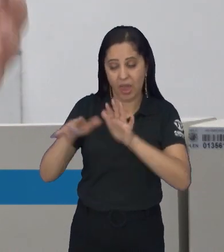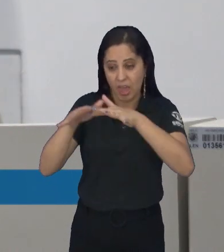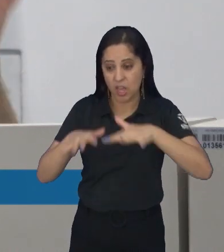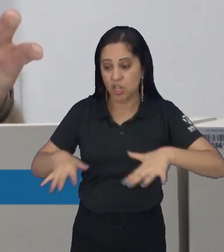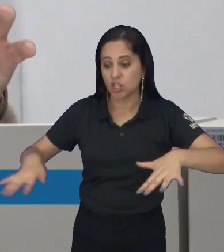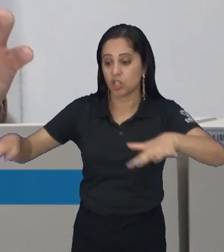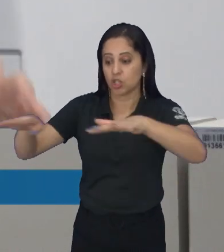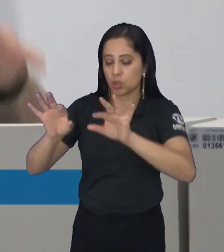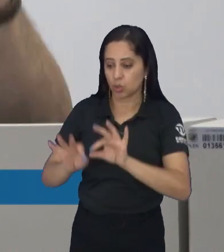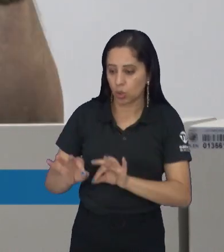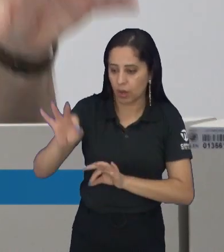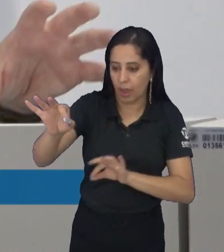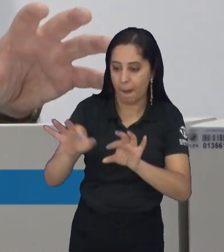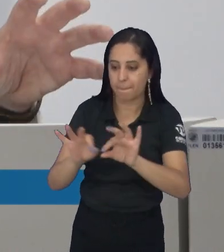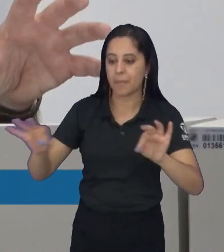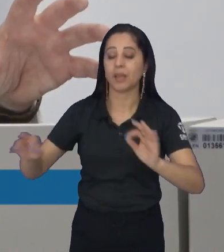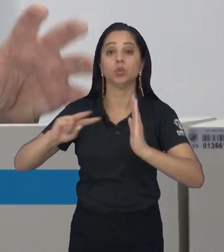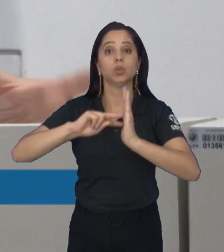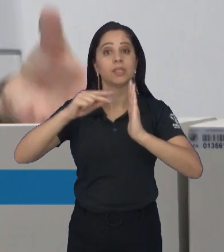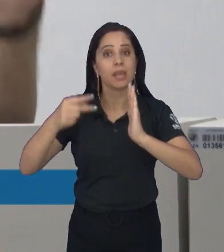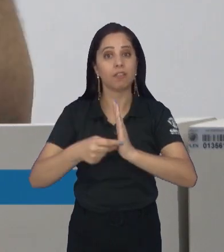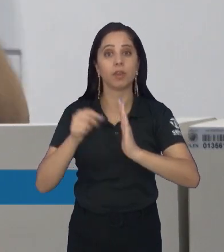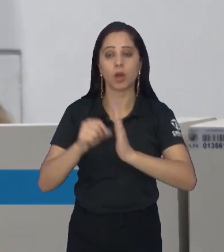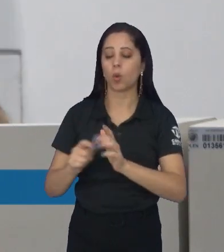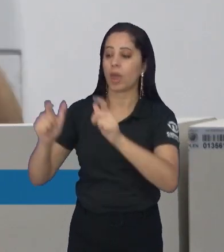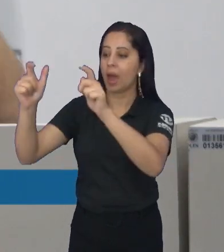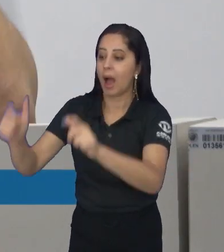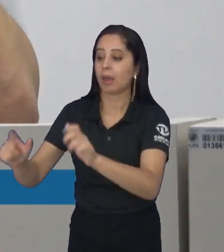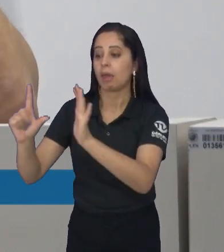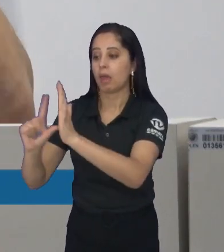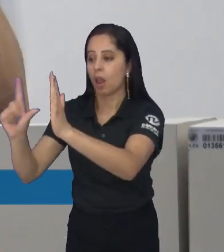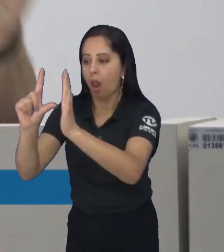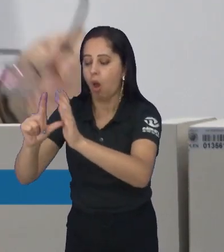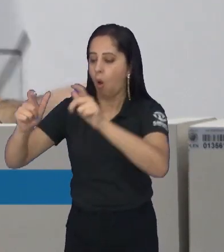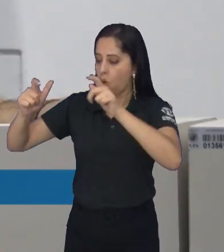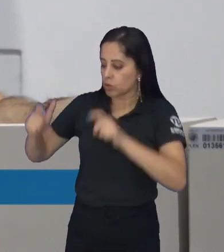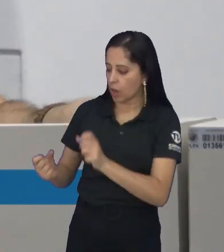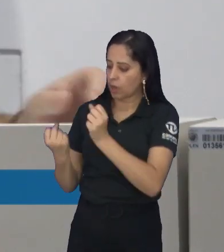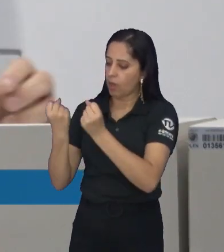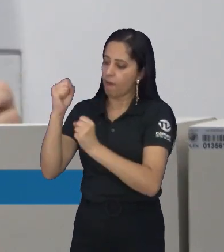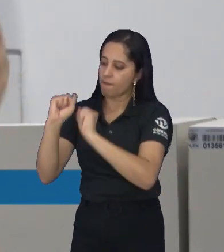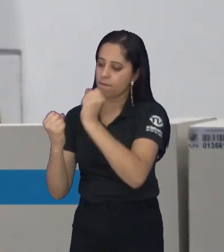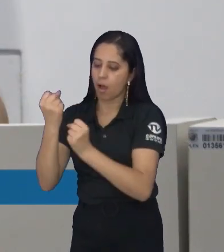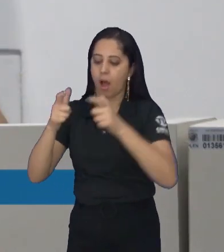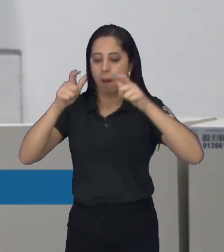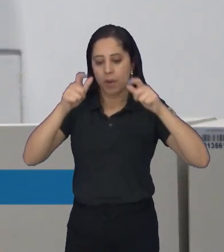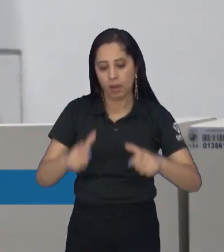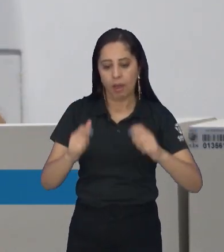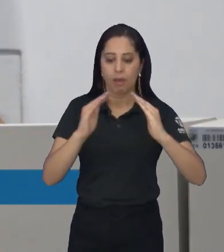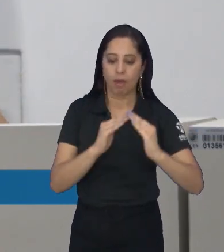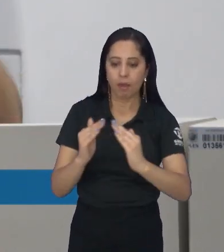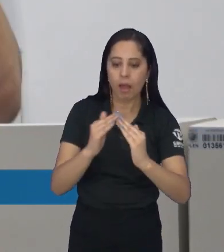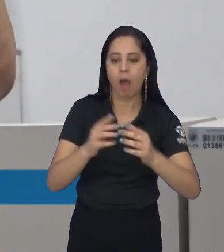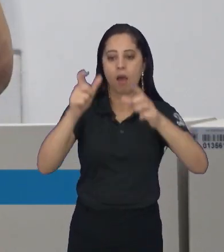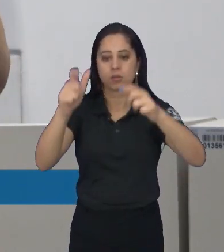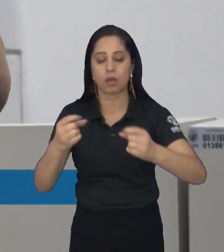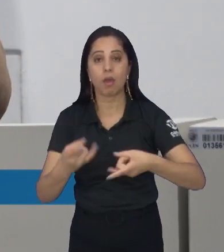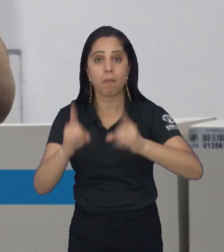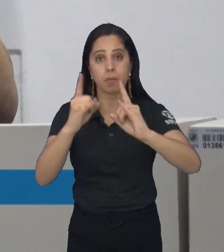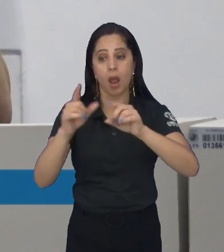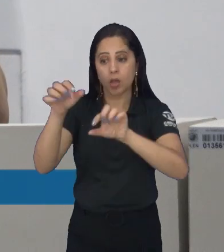se você tem uma área que foi regularizada ela recebe uma zona de uso própria para ela e paramos próprio para que